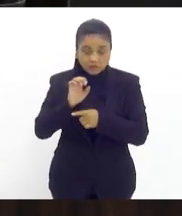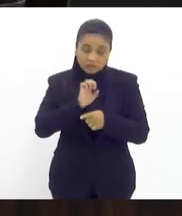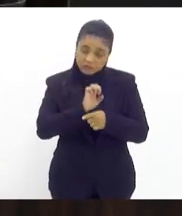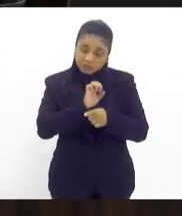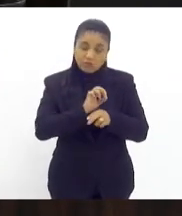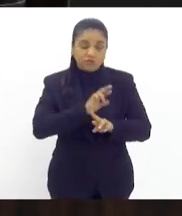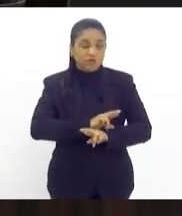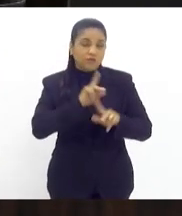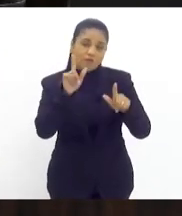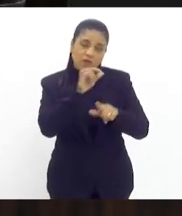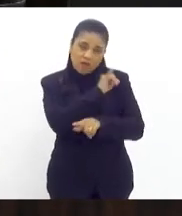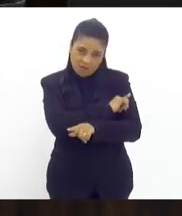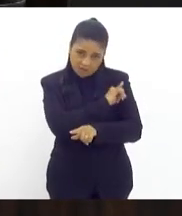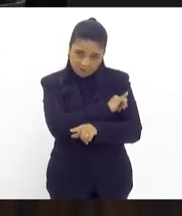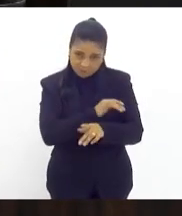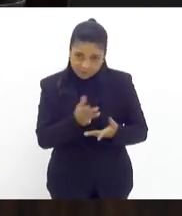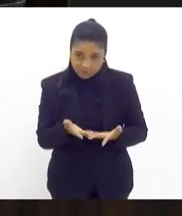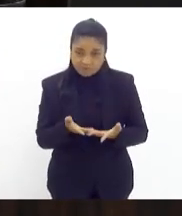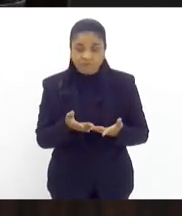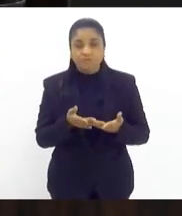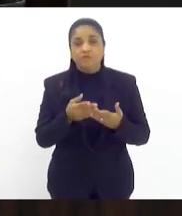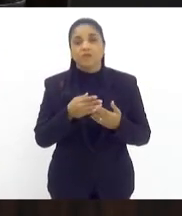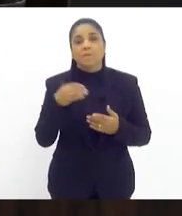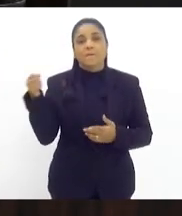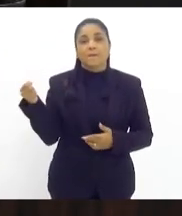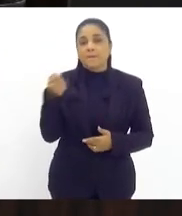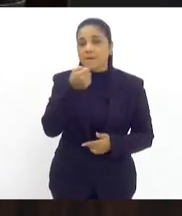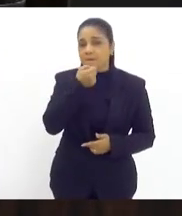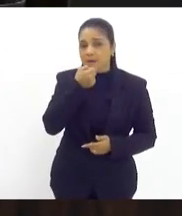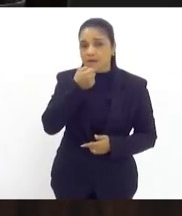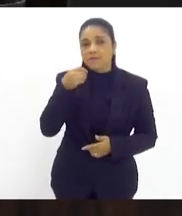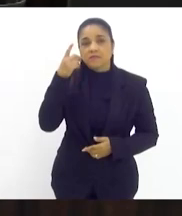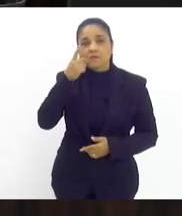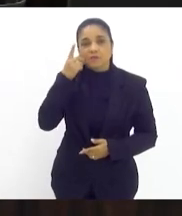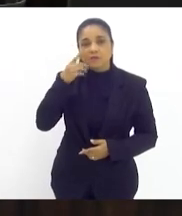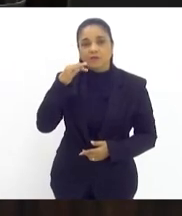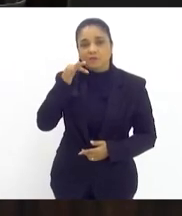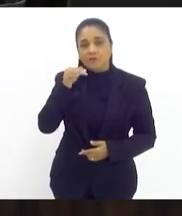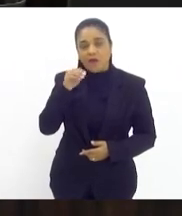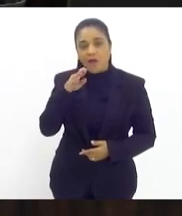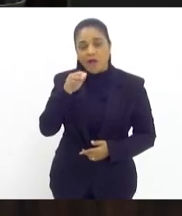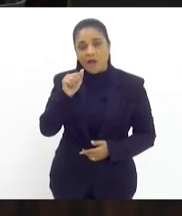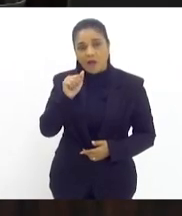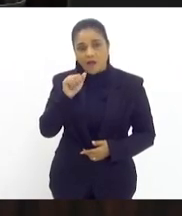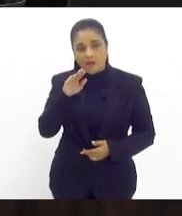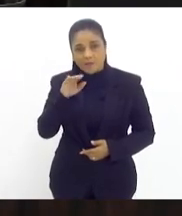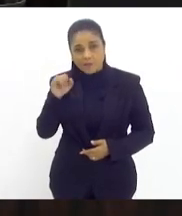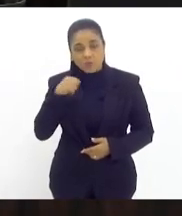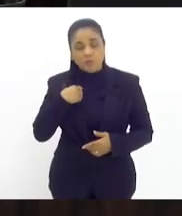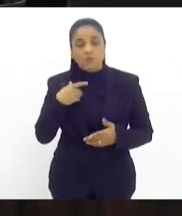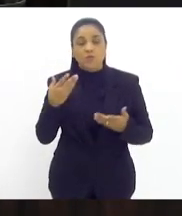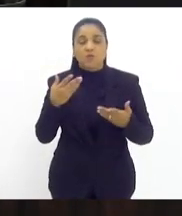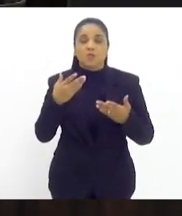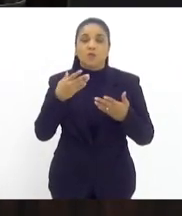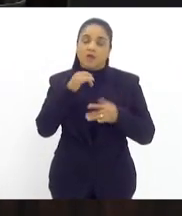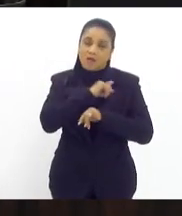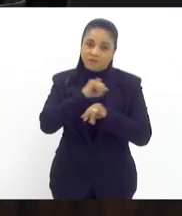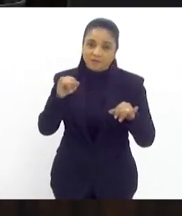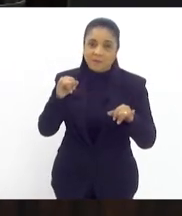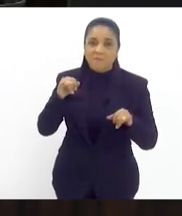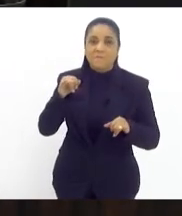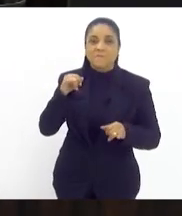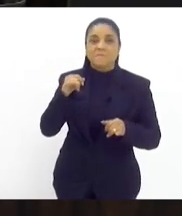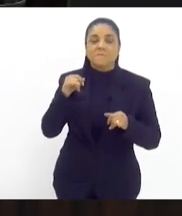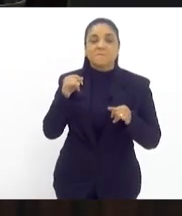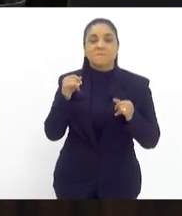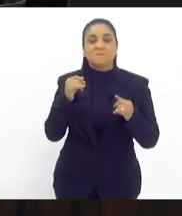excelente aqui antes de passar a palavra para o deputado Fábio quero anunciar a presença do pastor Pedrão que é o pastor da